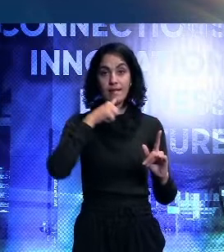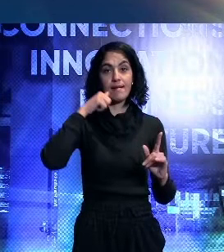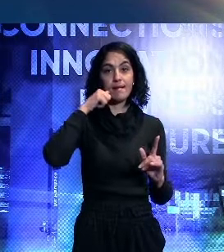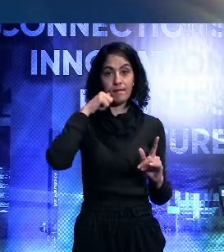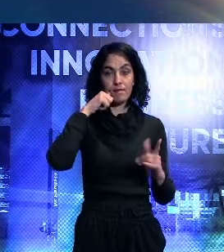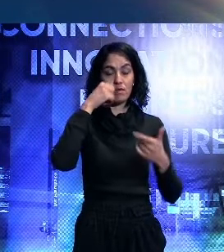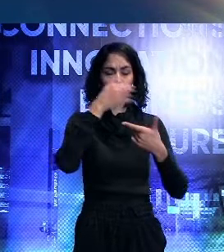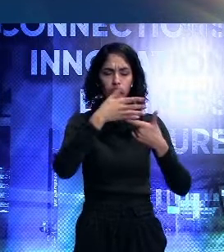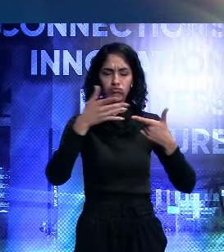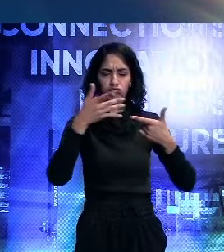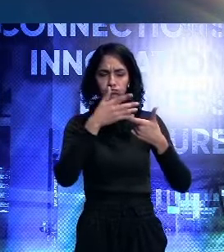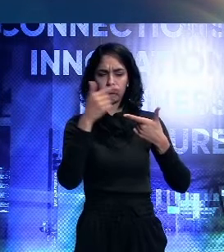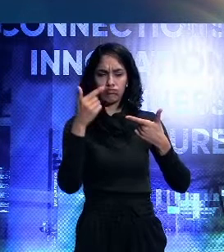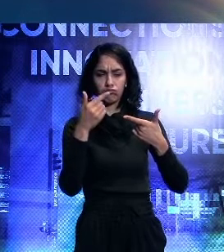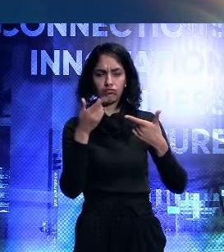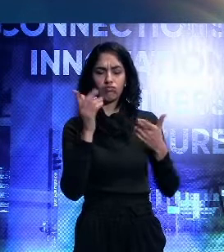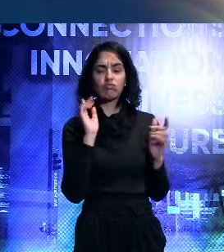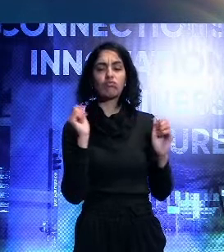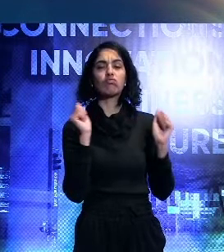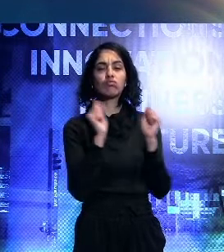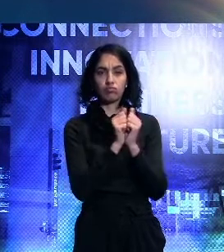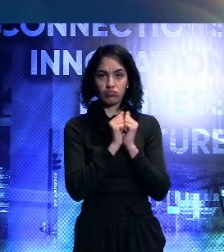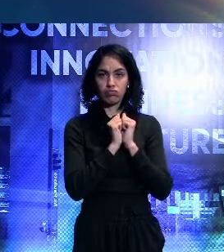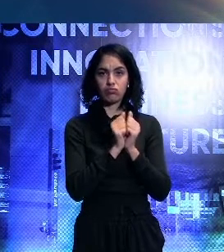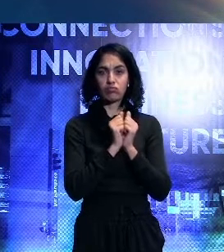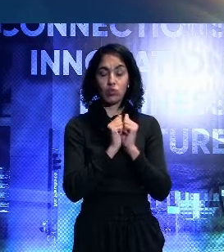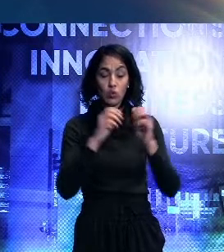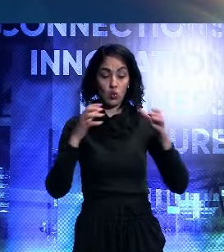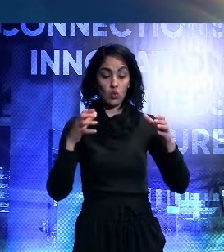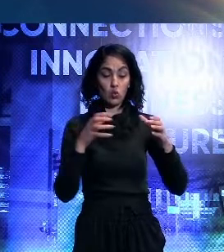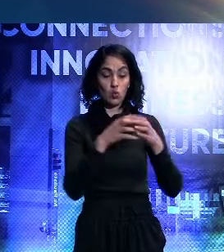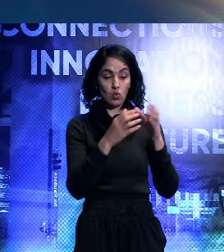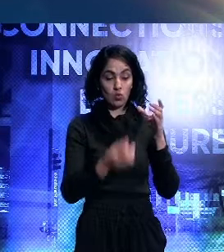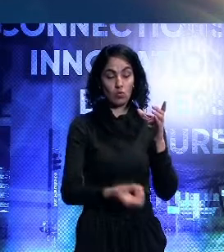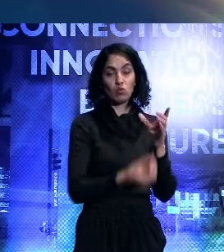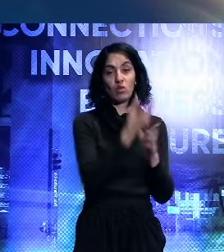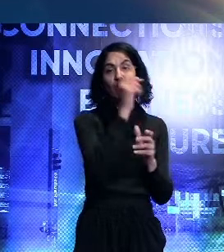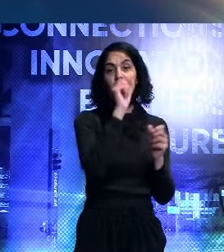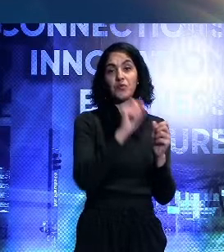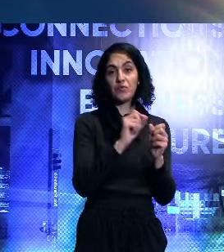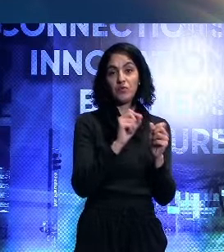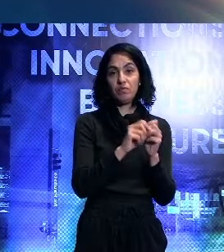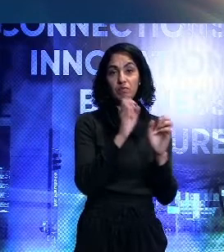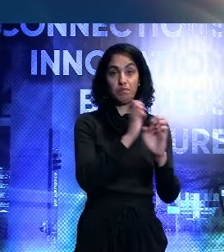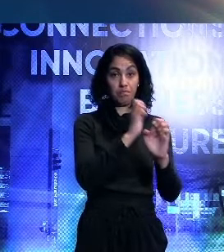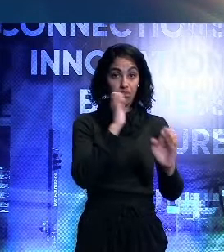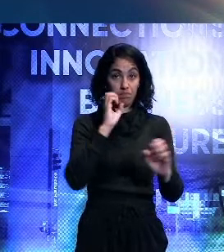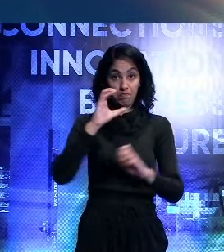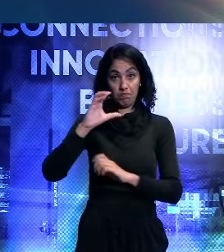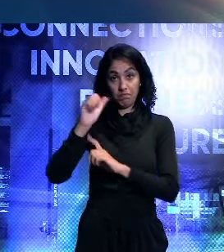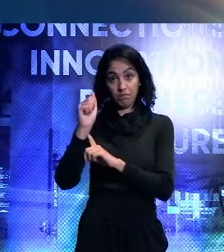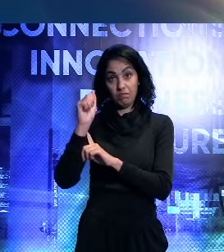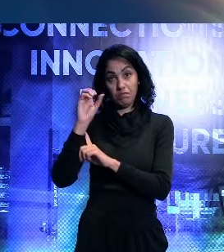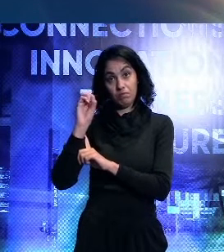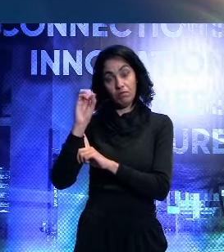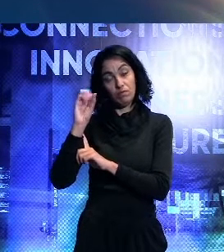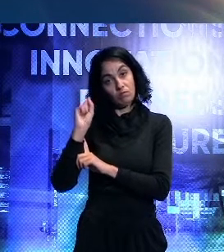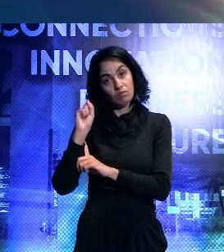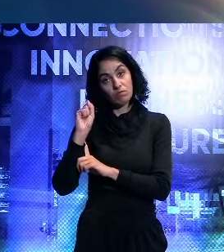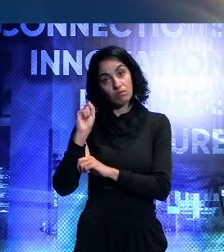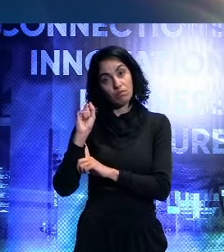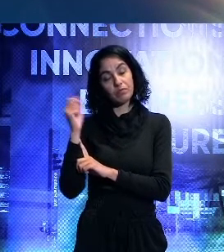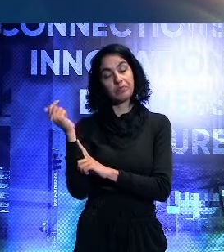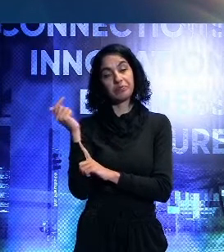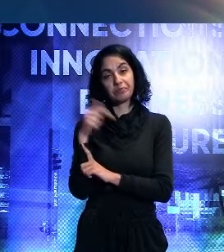falou assim, estou contigo, vou criar um time aí que vai fazer esse negócio que você está falando, essa tal de engenharia do caos. Tá, então, foi um prédio chamado Blackfoot.